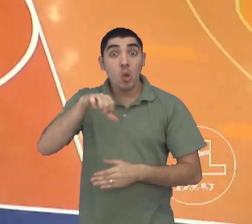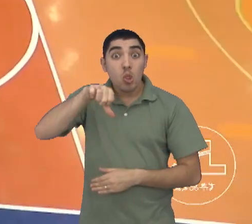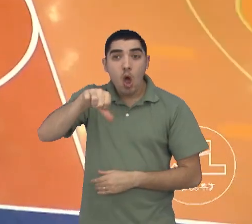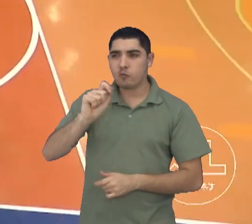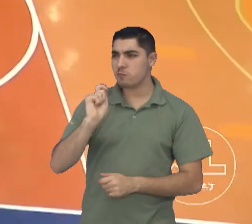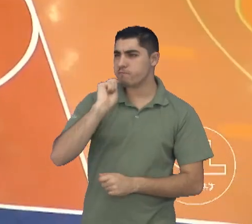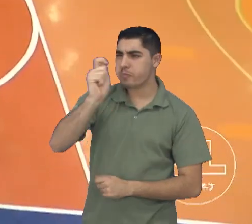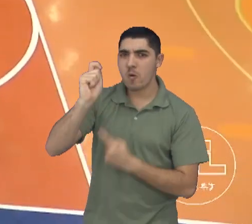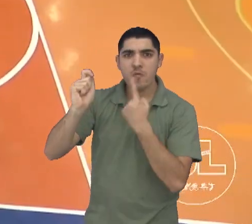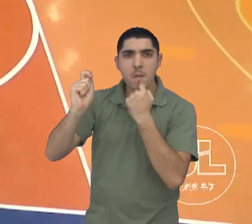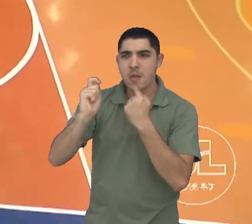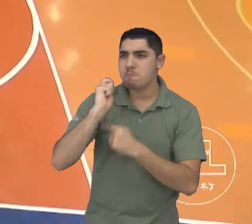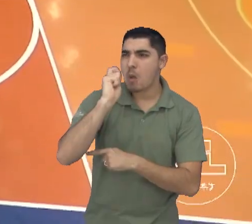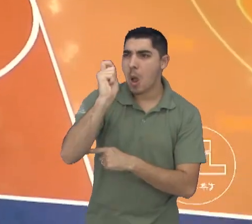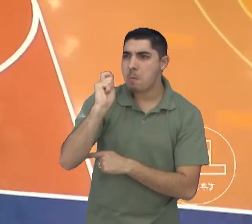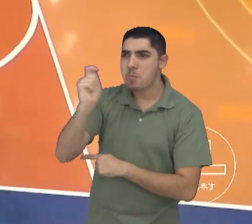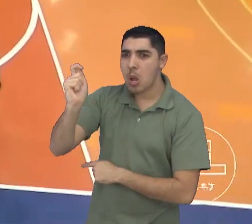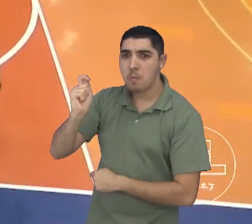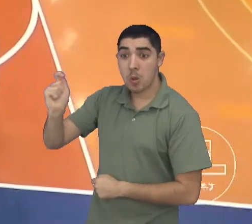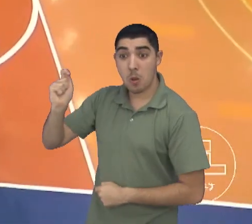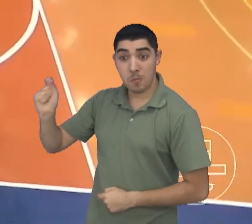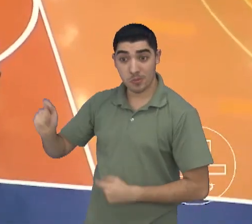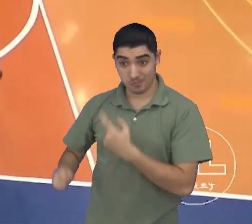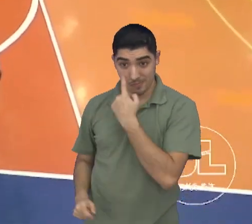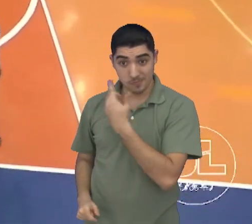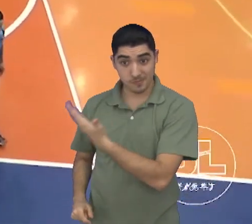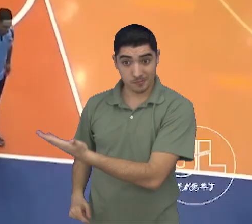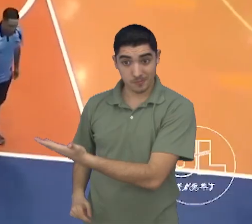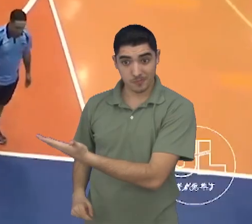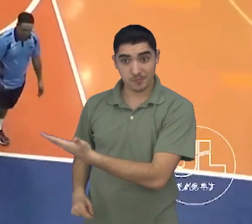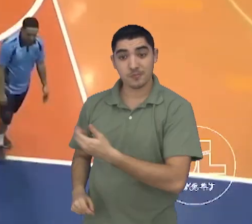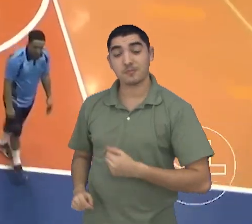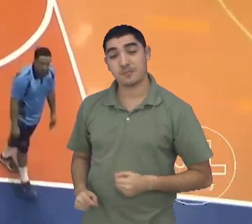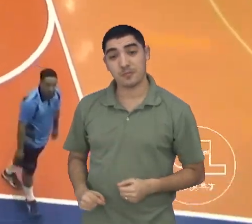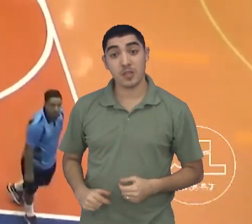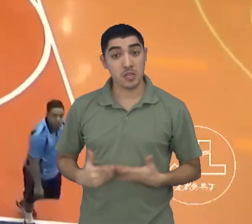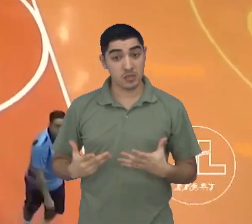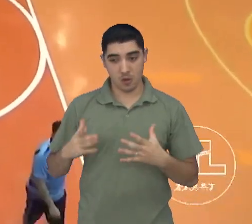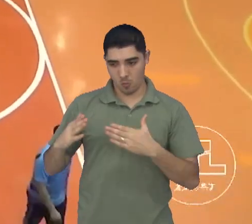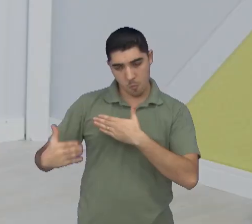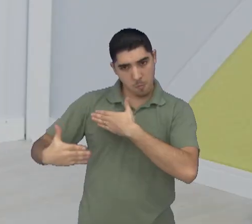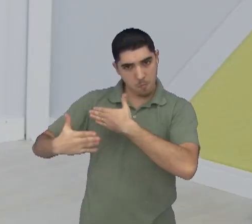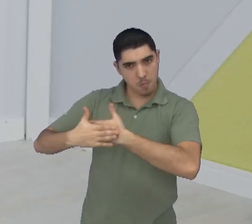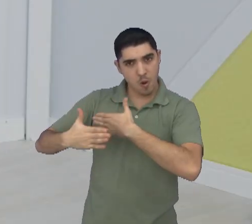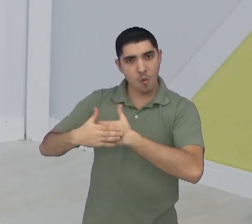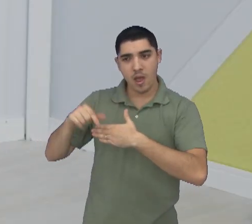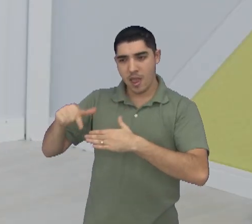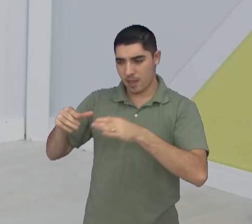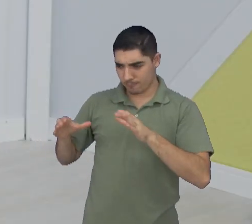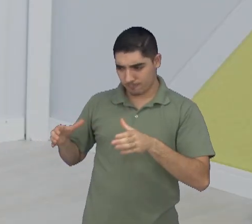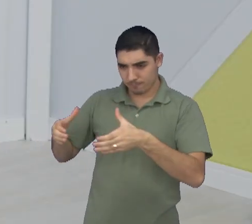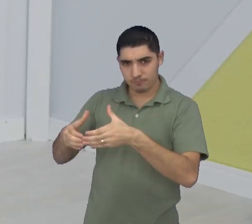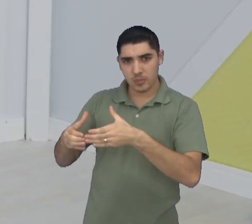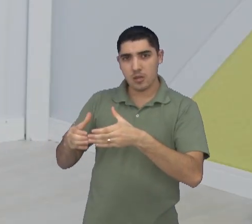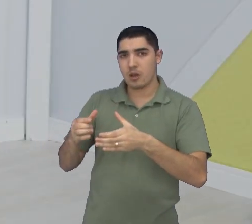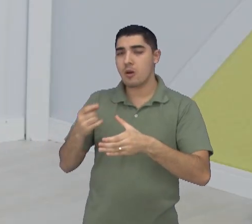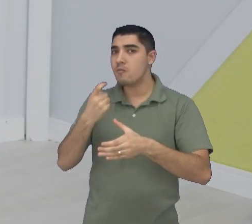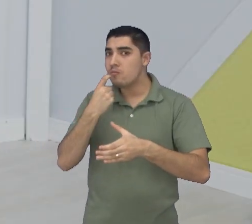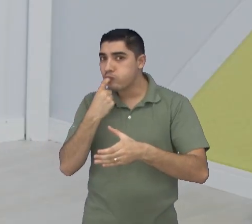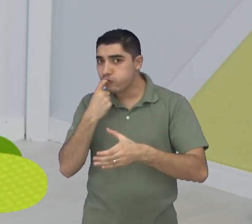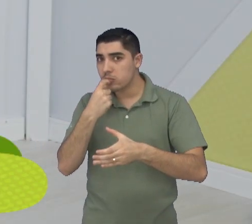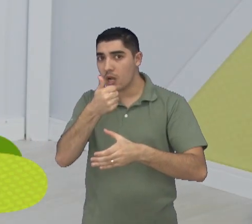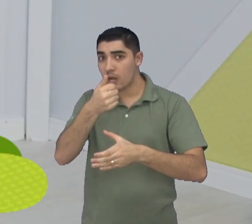expulsões dos jogadores do Barão de Mauá. Como o elenco do Barão de Mauá é composto por 14